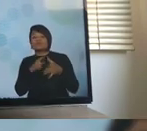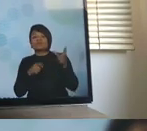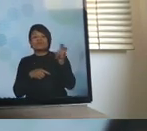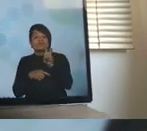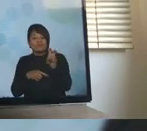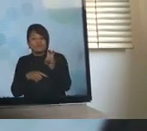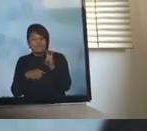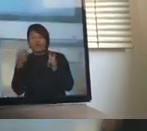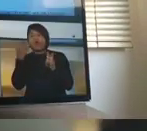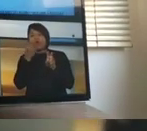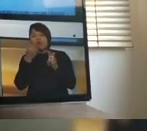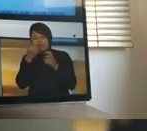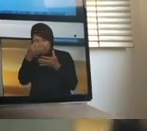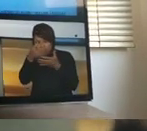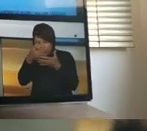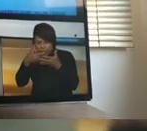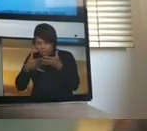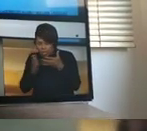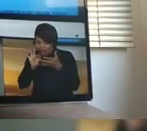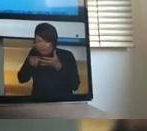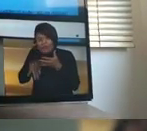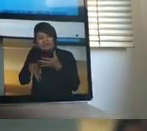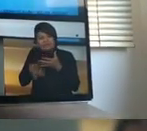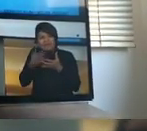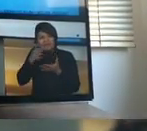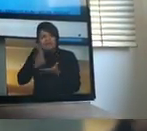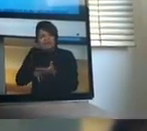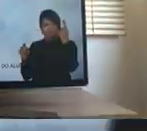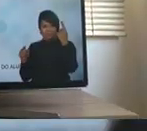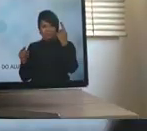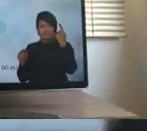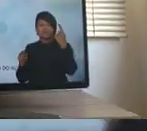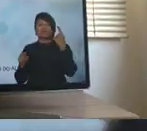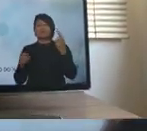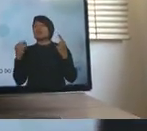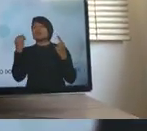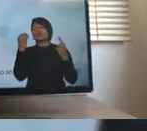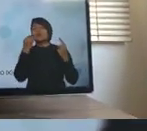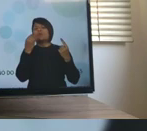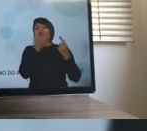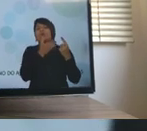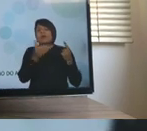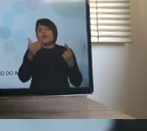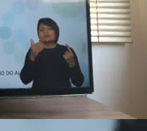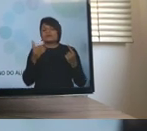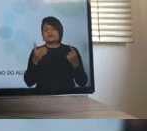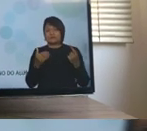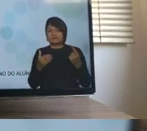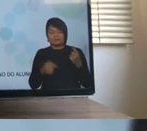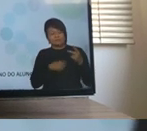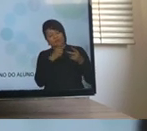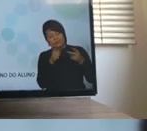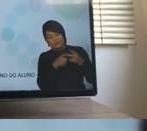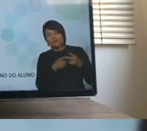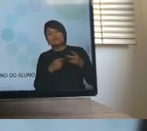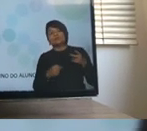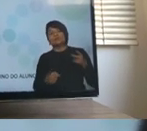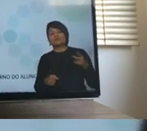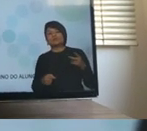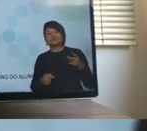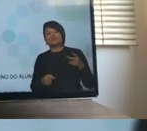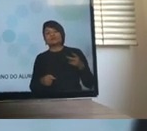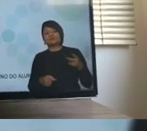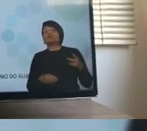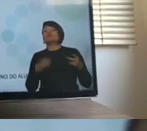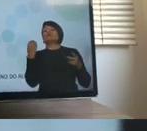carta termina? Beleza? Vocês, então, carta começa. Segundo,